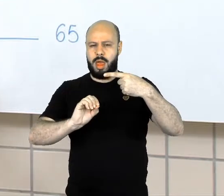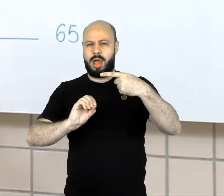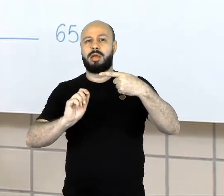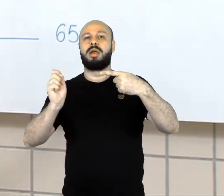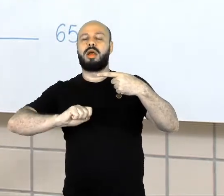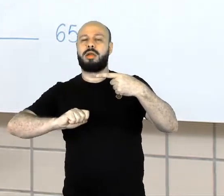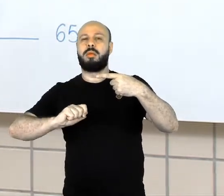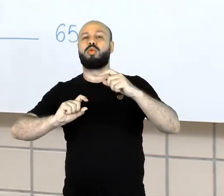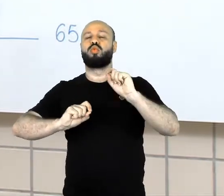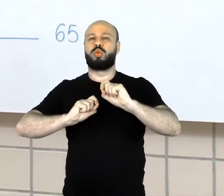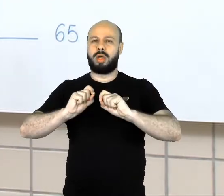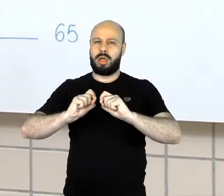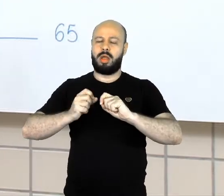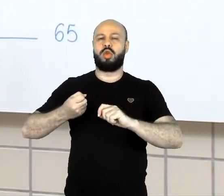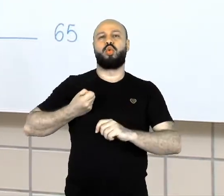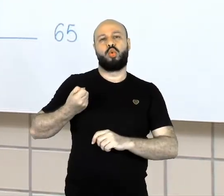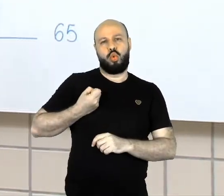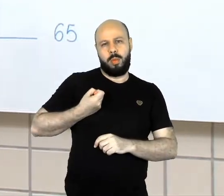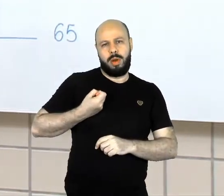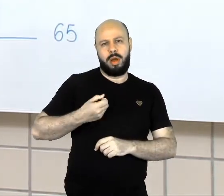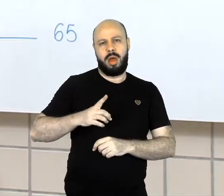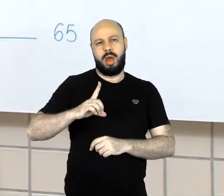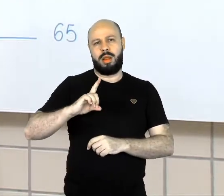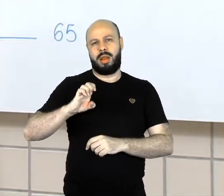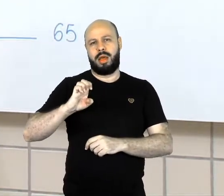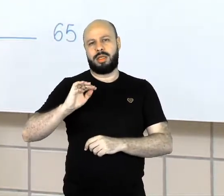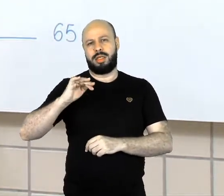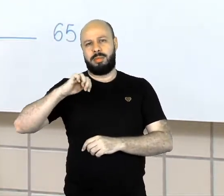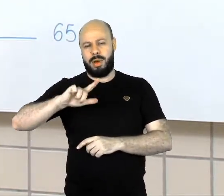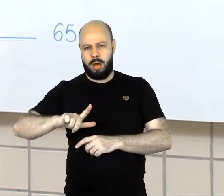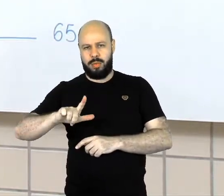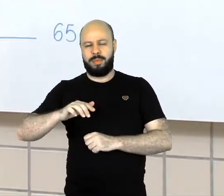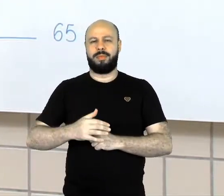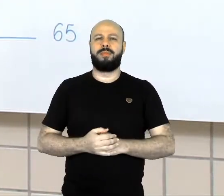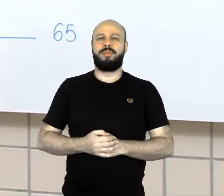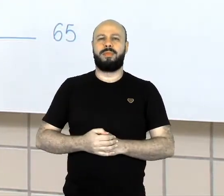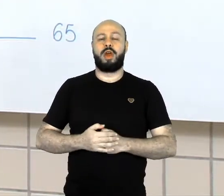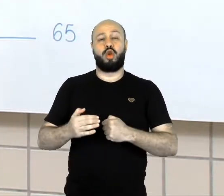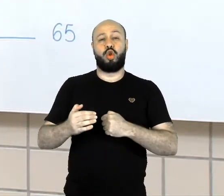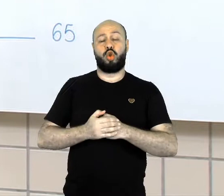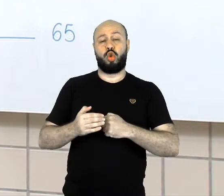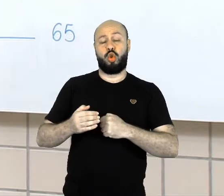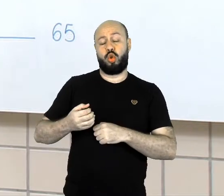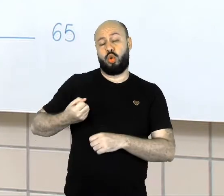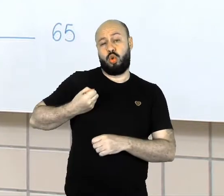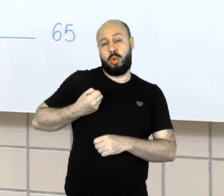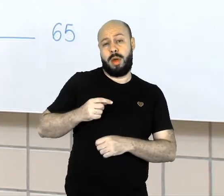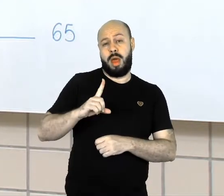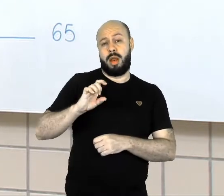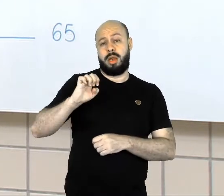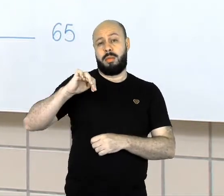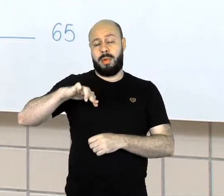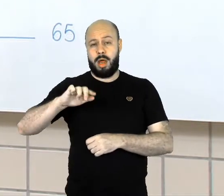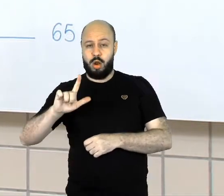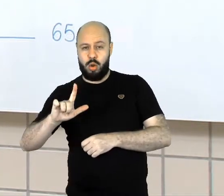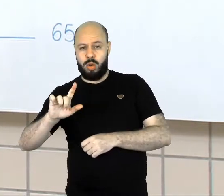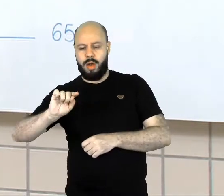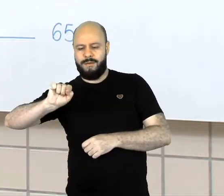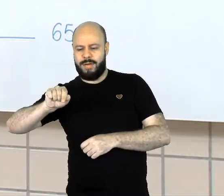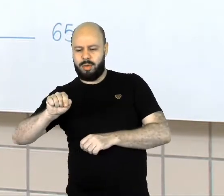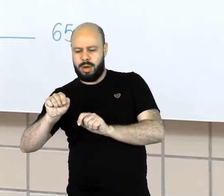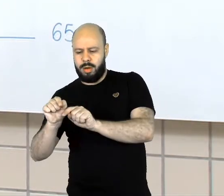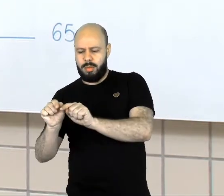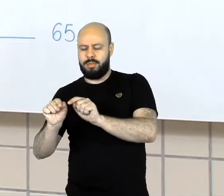número decimal. Nós vimos que no número decimal, o número que vem antes da